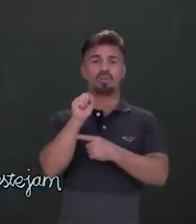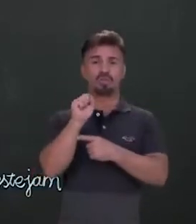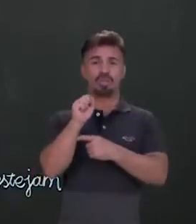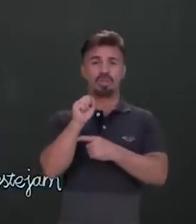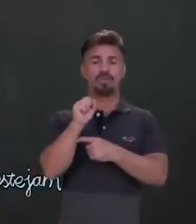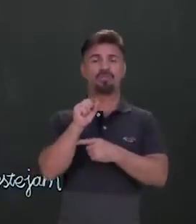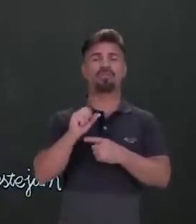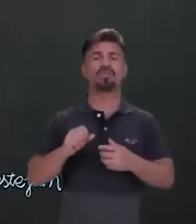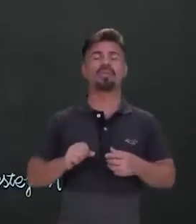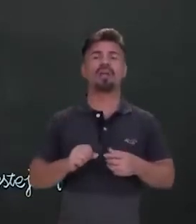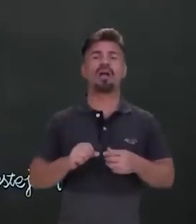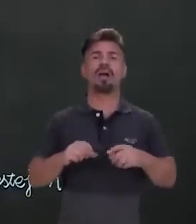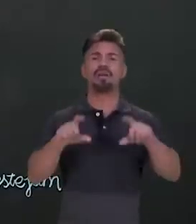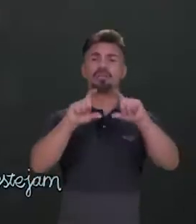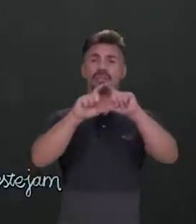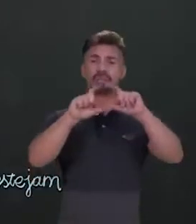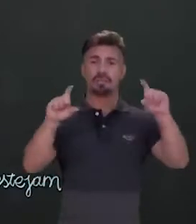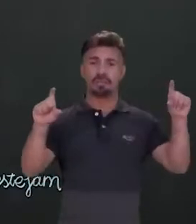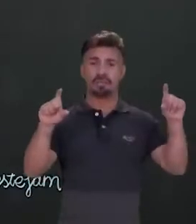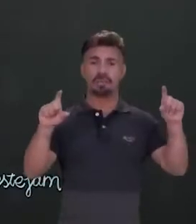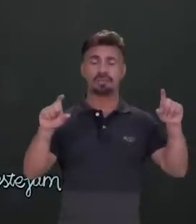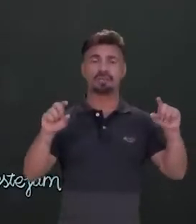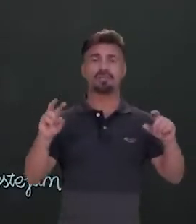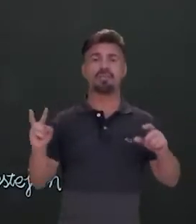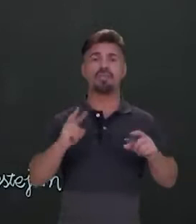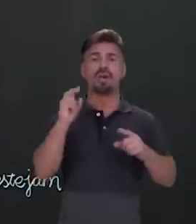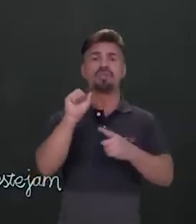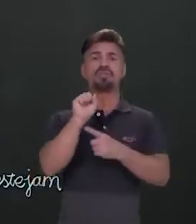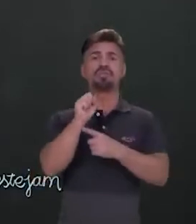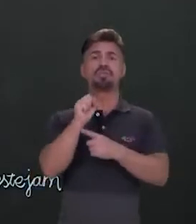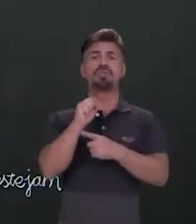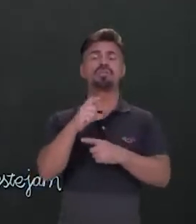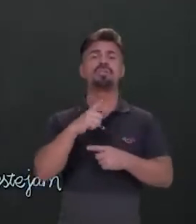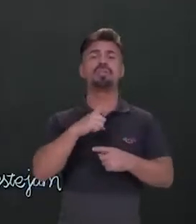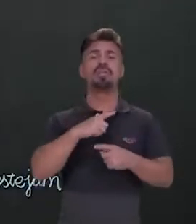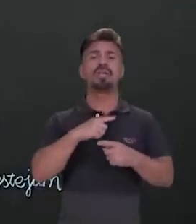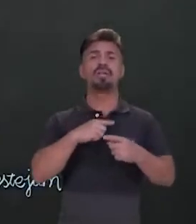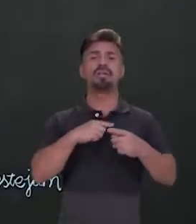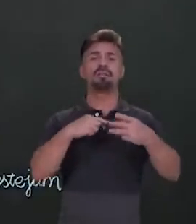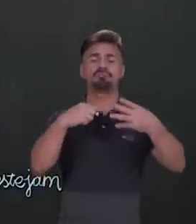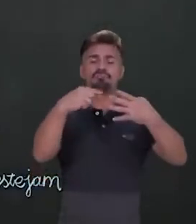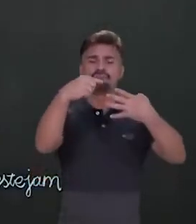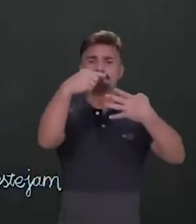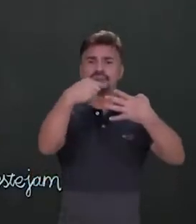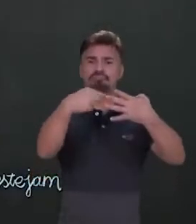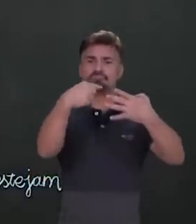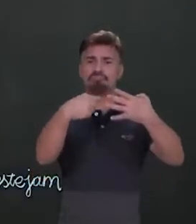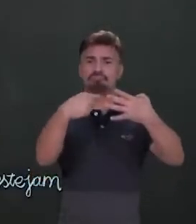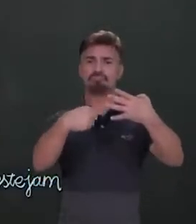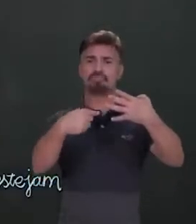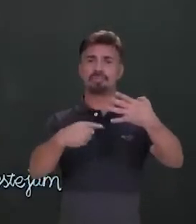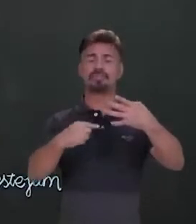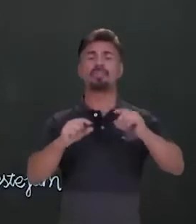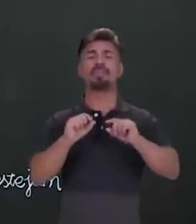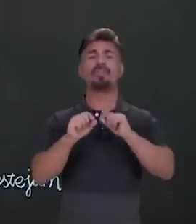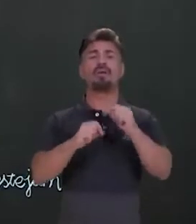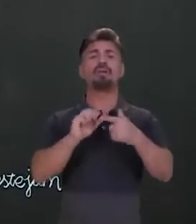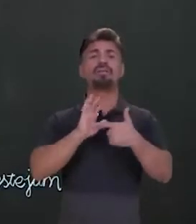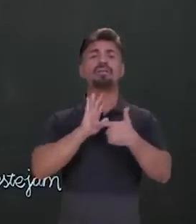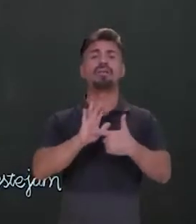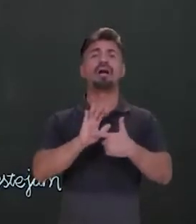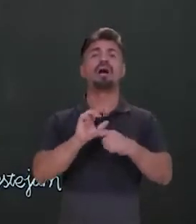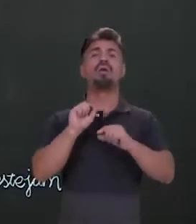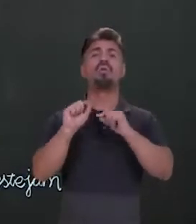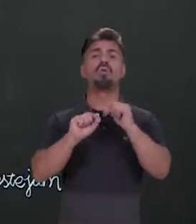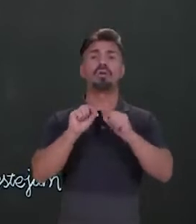substantivo. As orações subordinadas de valor substantivo têm uma subdivisão. Elas podem